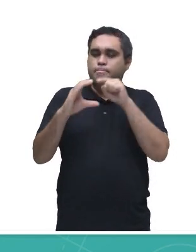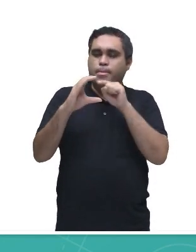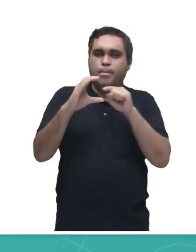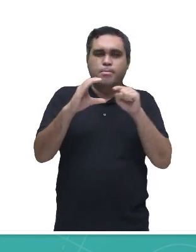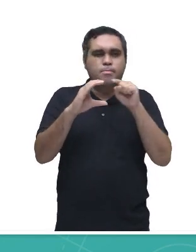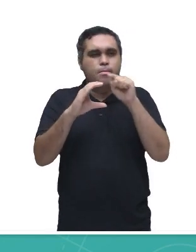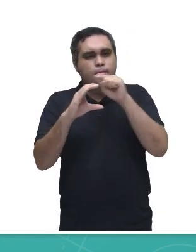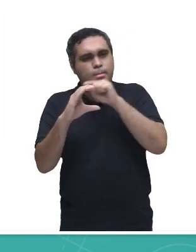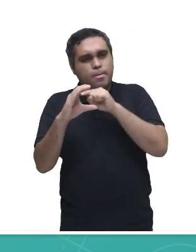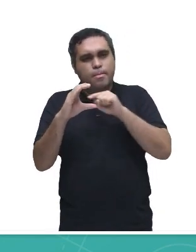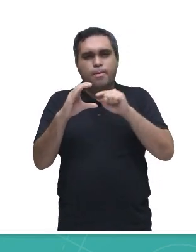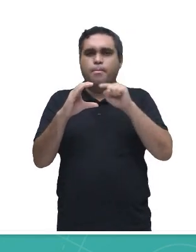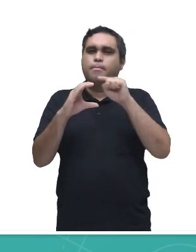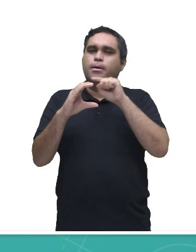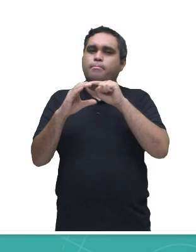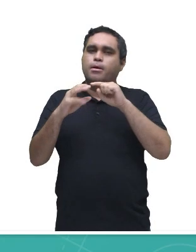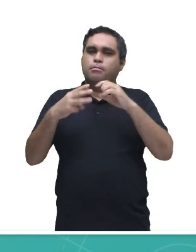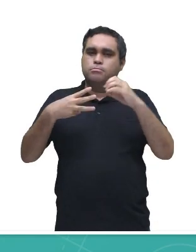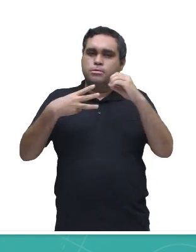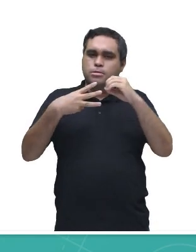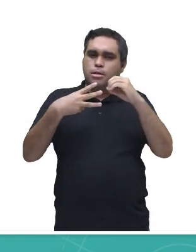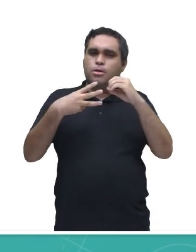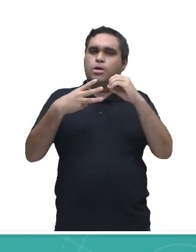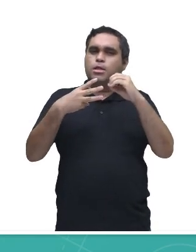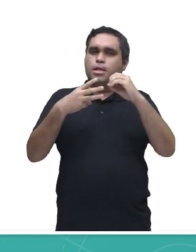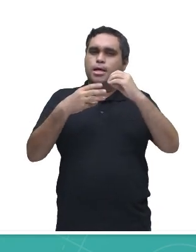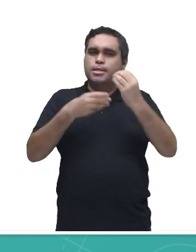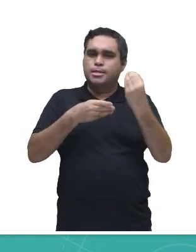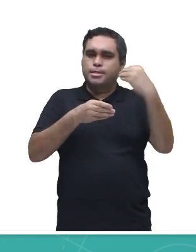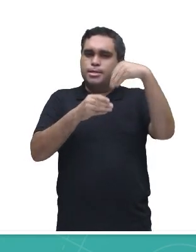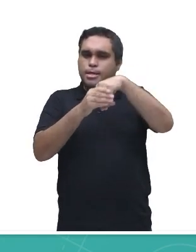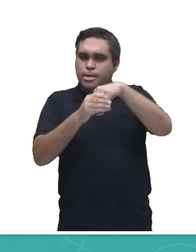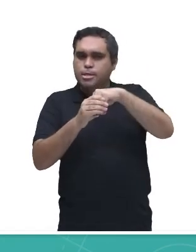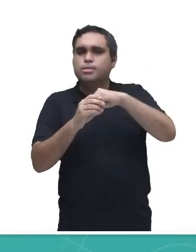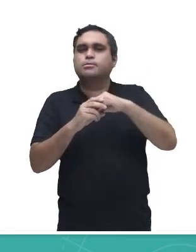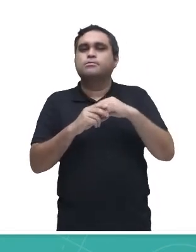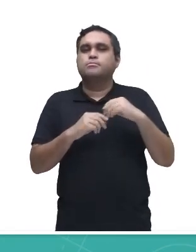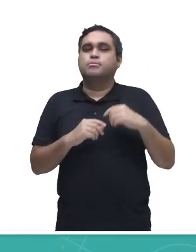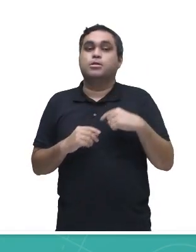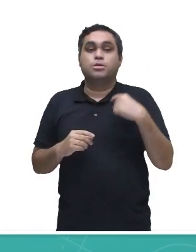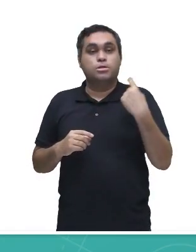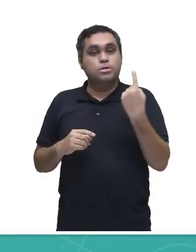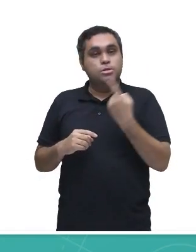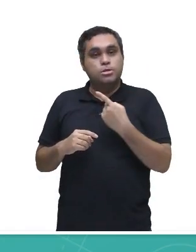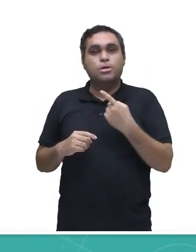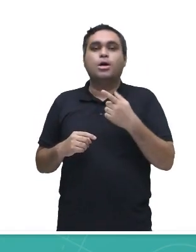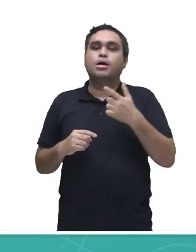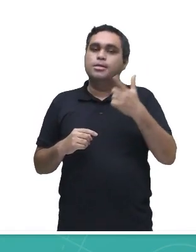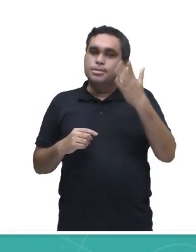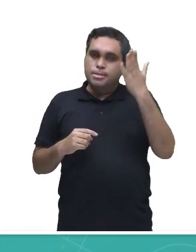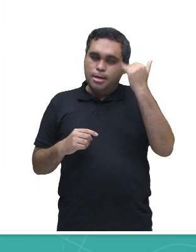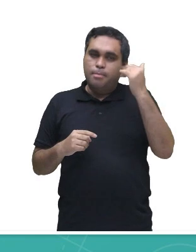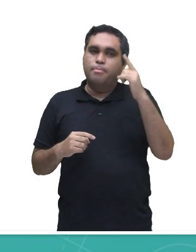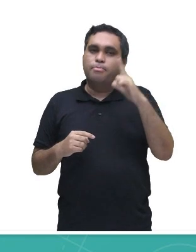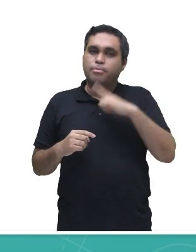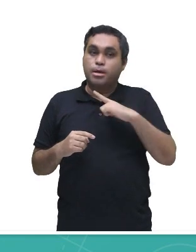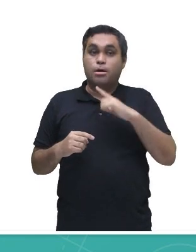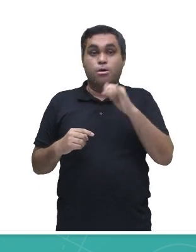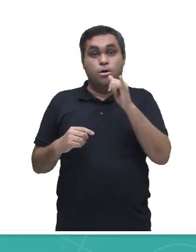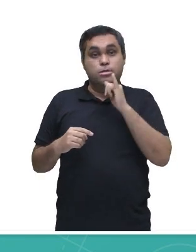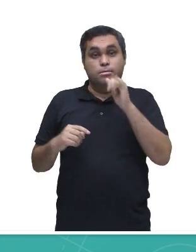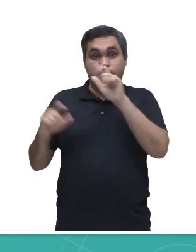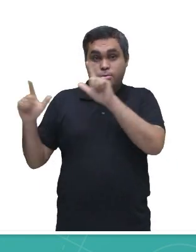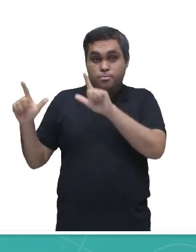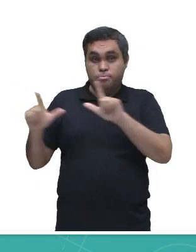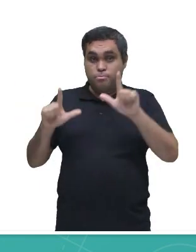essas células e elas fazem parte do nosso cotidiano. E aí eu trouxe outro exemplo para vocês. Olha aí, o